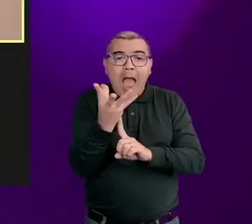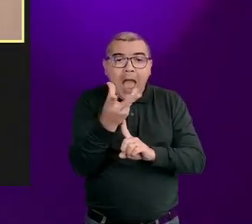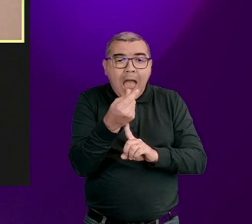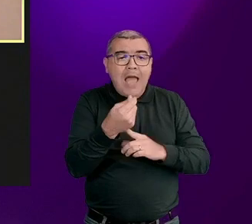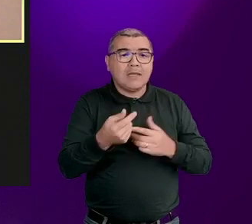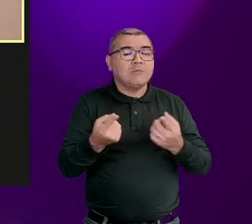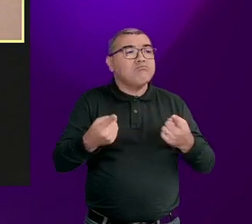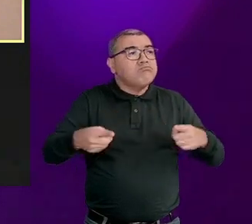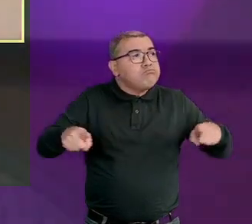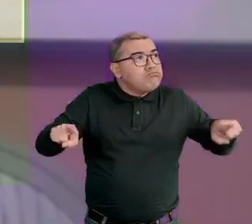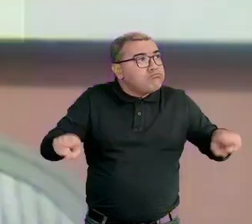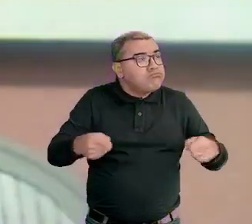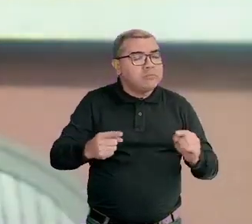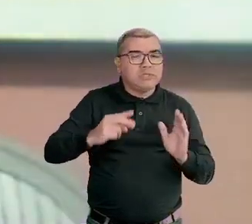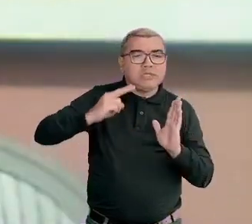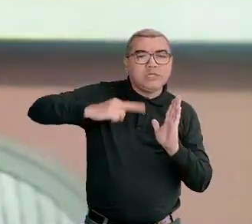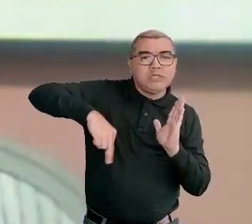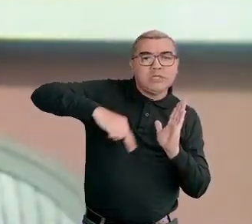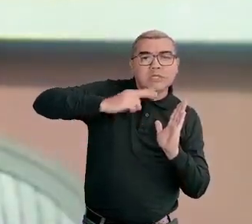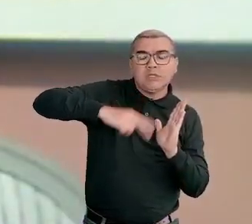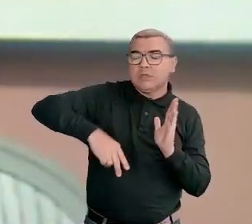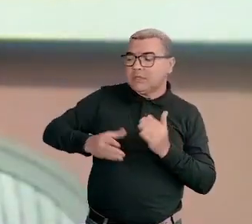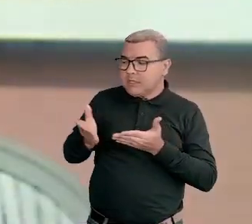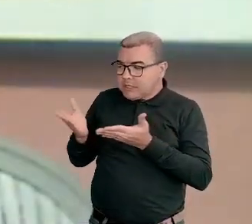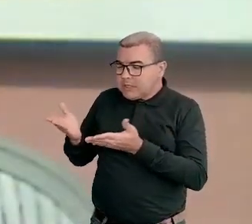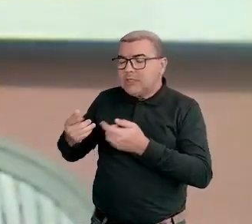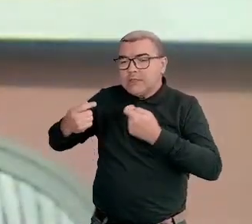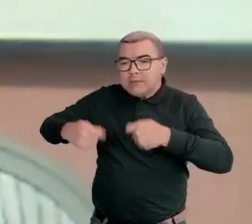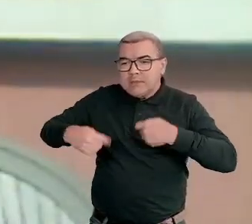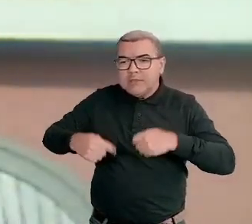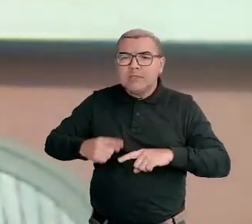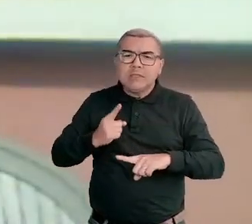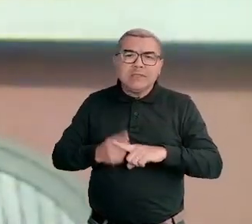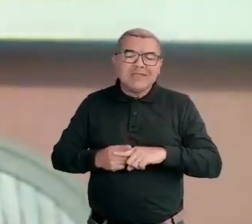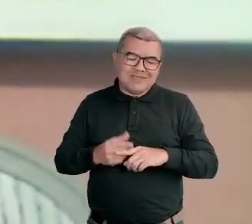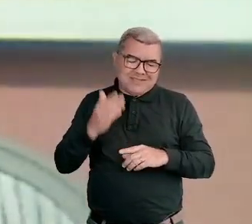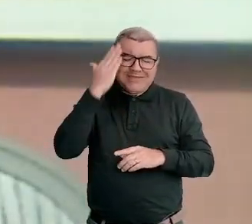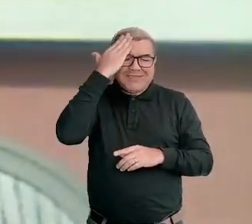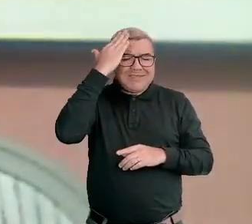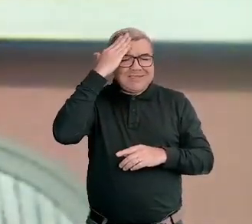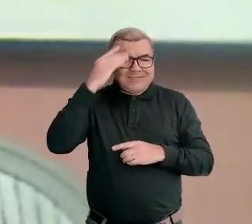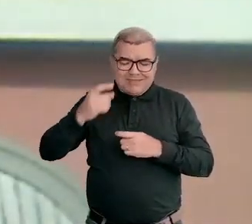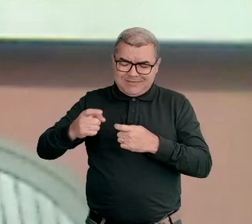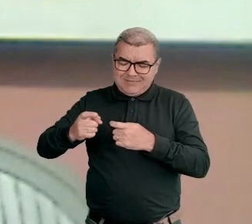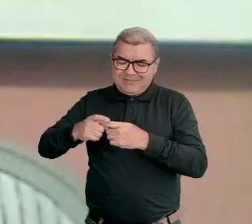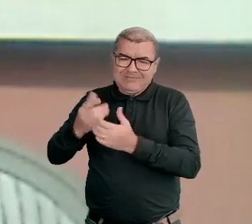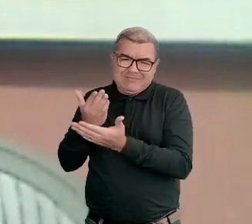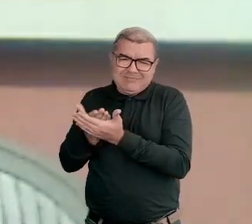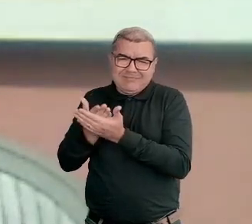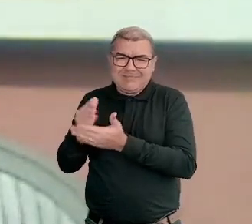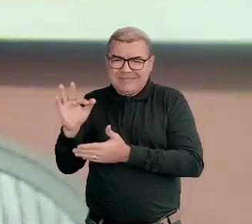Né? Nós sabemos o que é a formação de um estudante de medicina, a carga horária, o